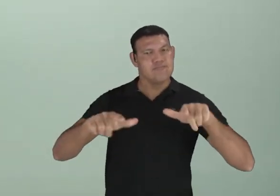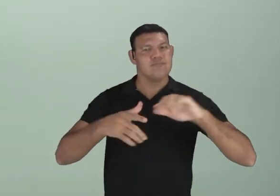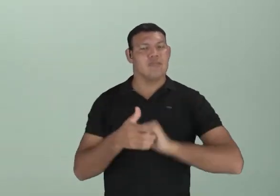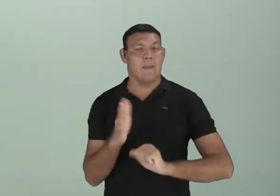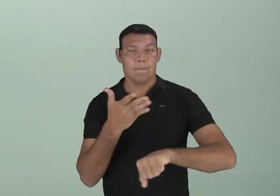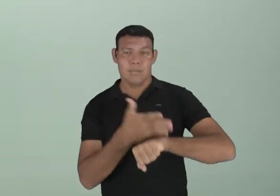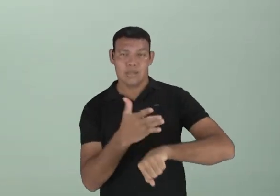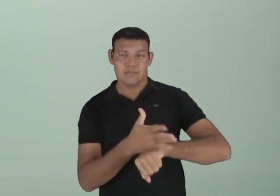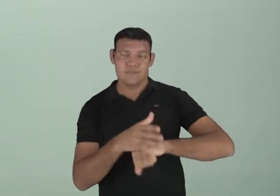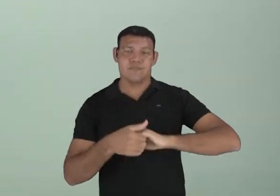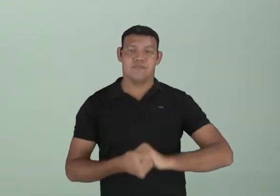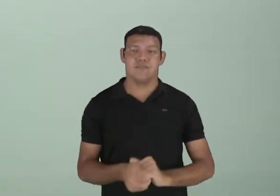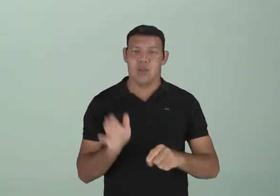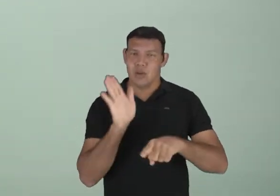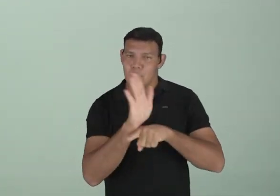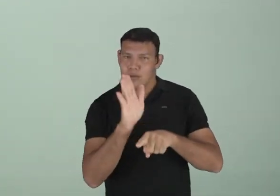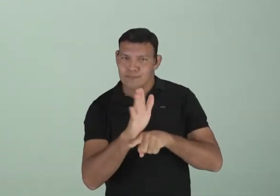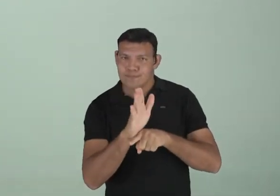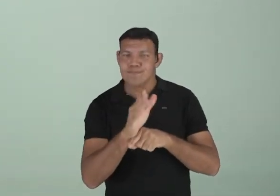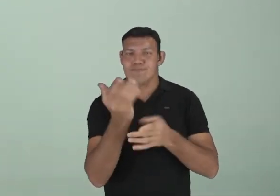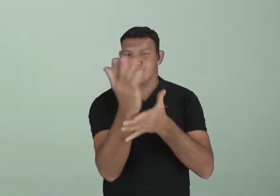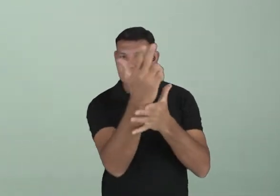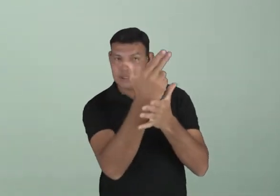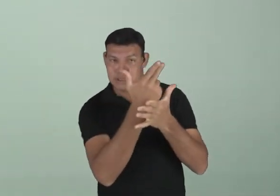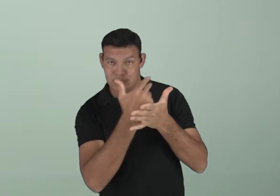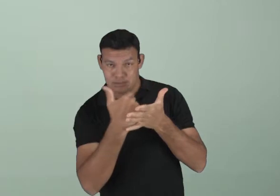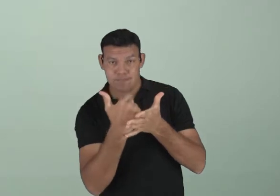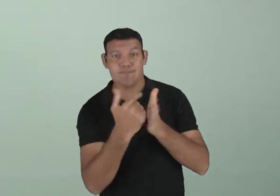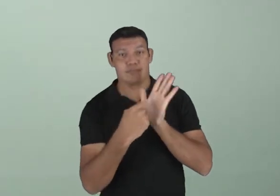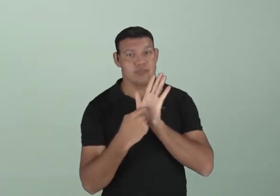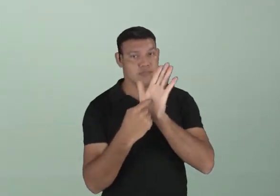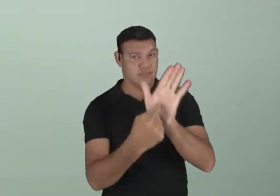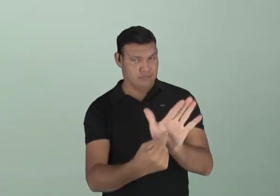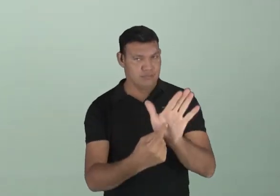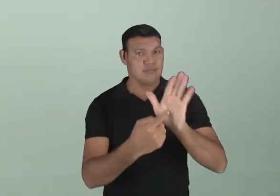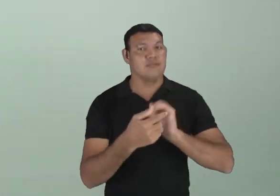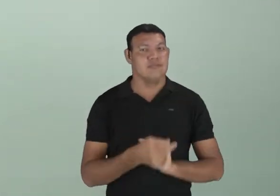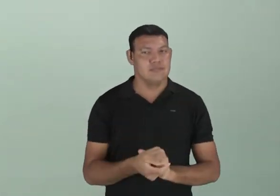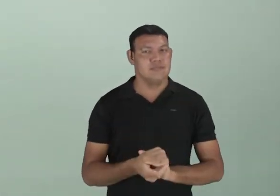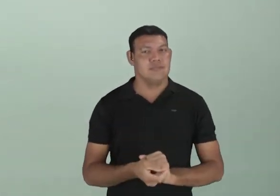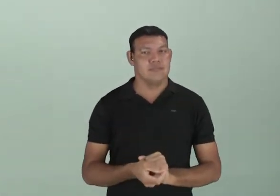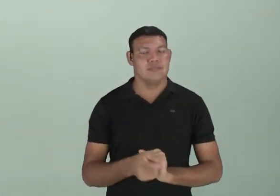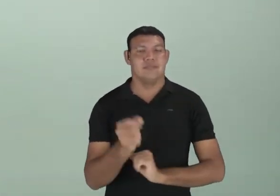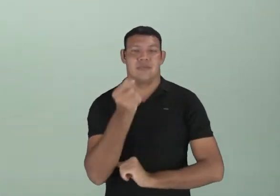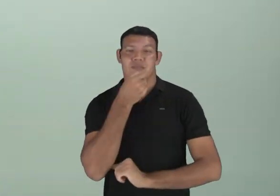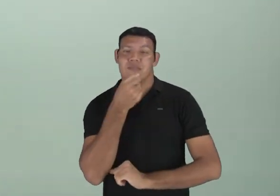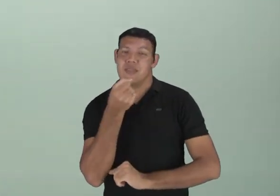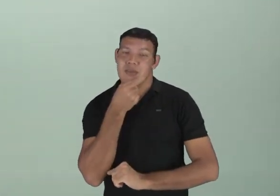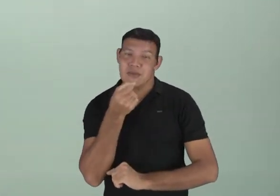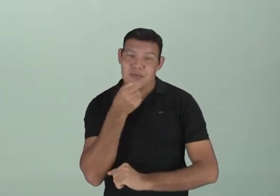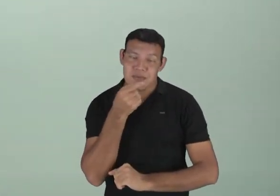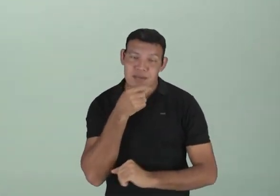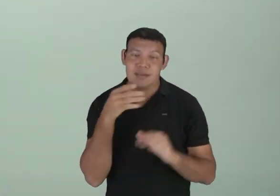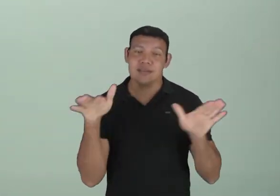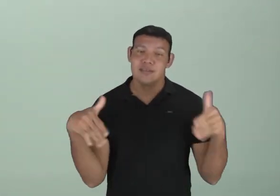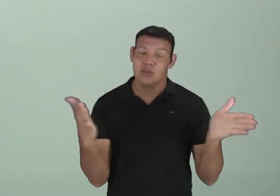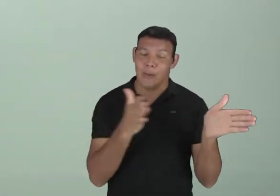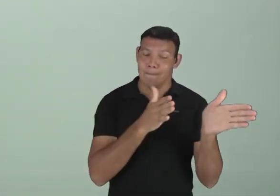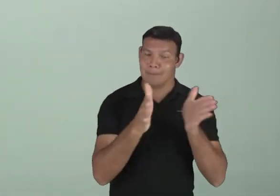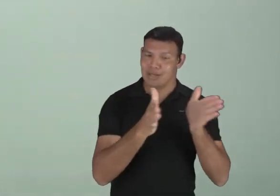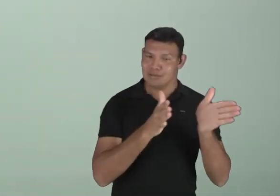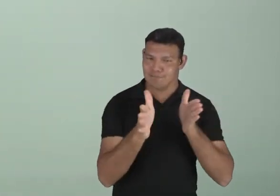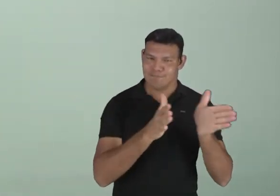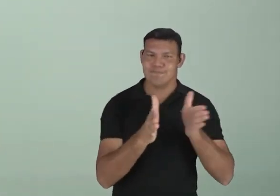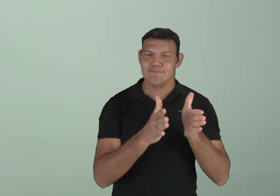ele participou? Então esta charge, ela ilustra, até mesmo de uma forma engraçada, justamente o